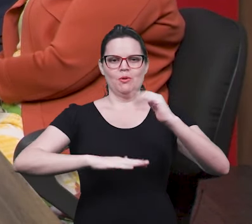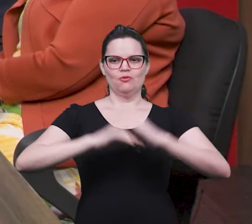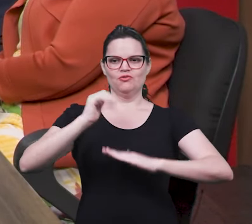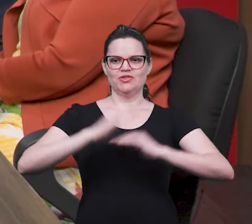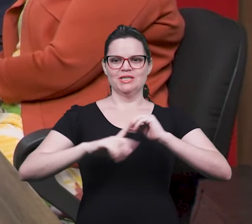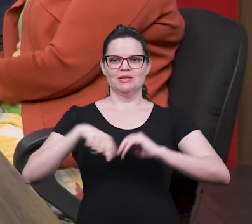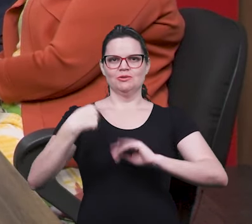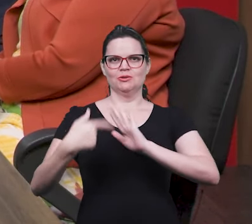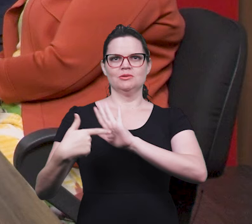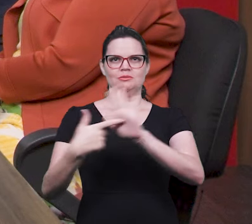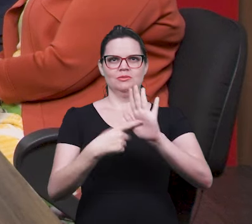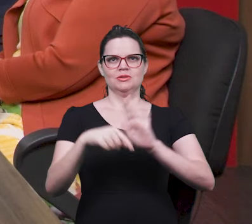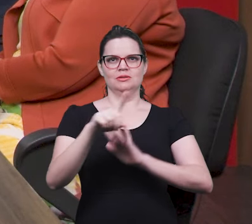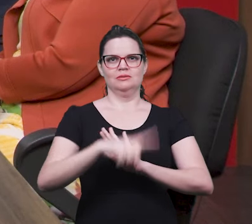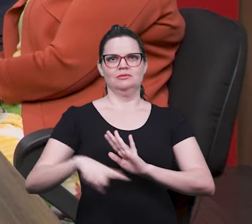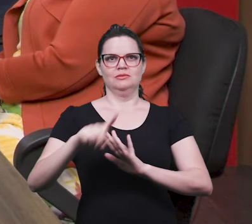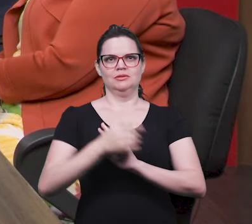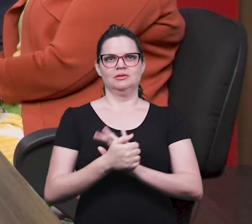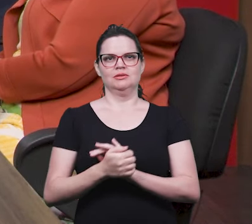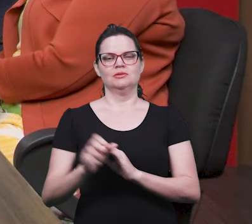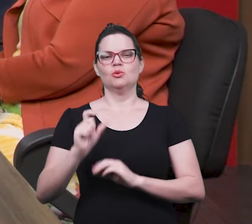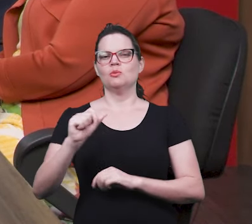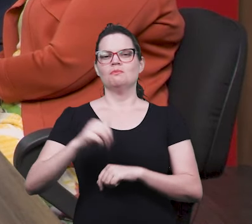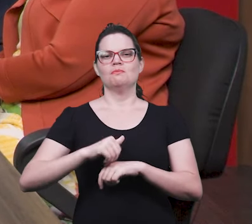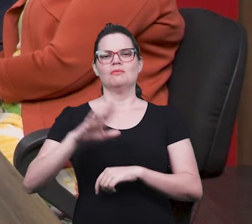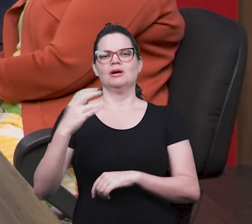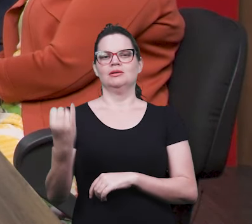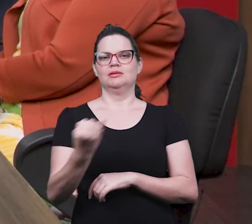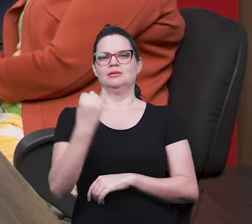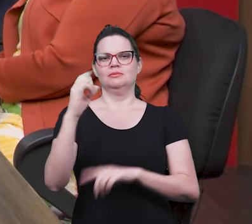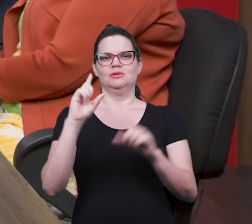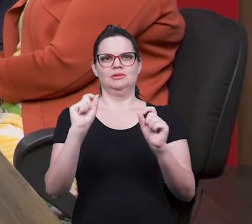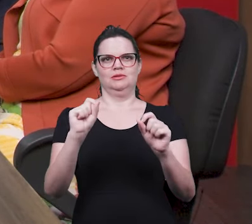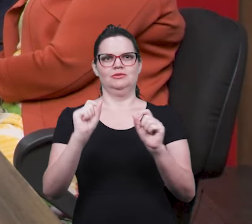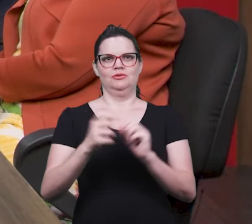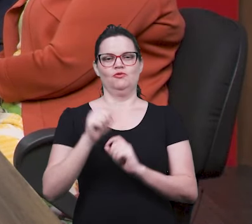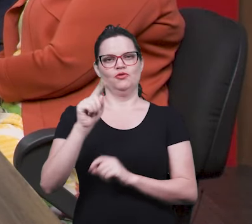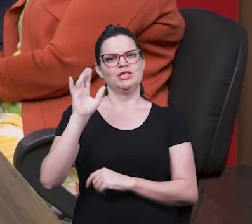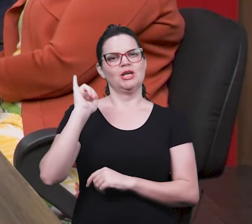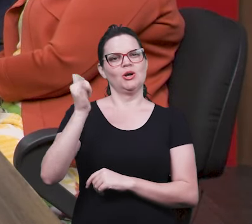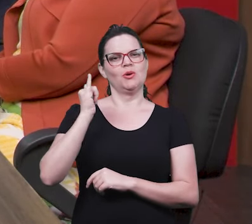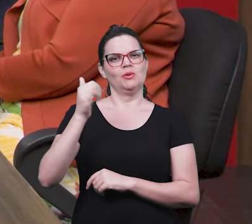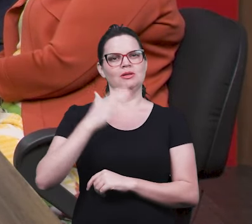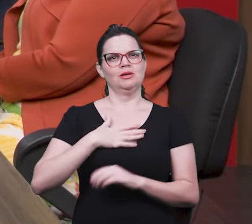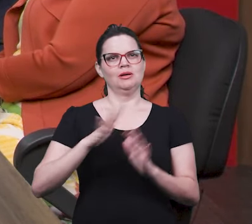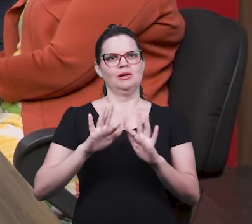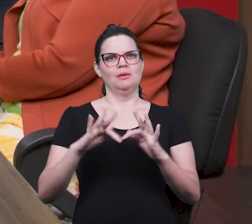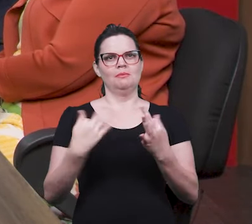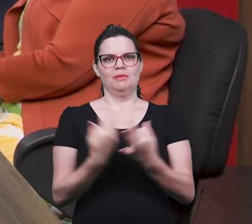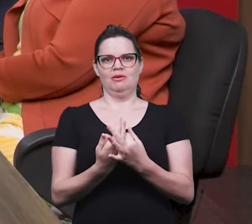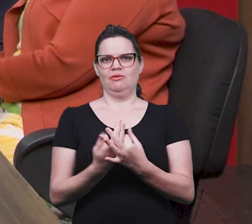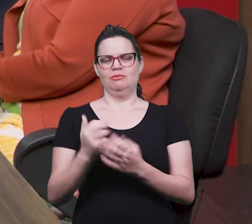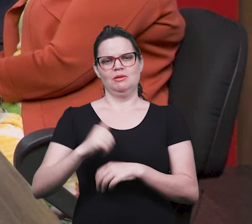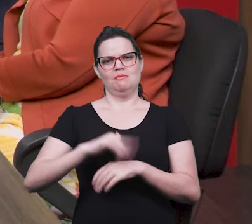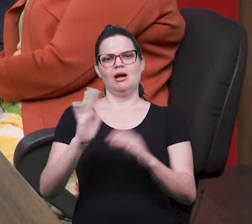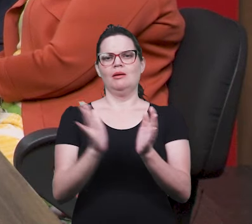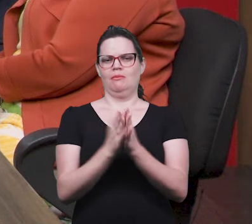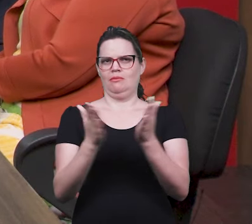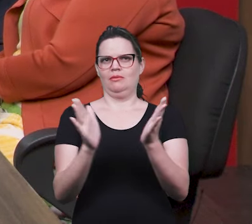estamos apresentando. E o mais importante é quando o senhor conta assim, a minha família é de origem